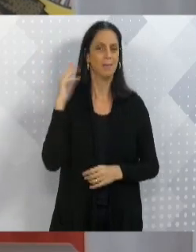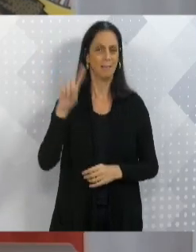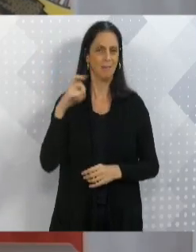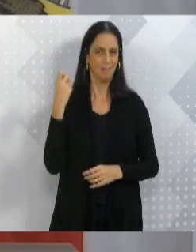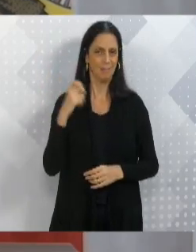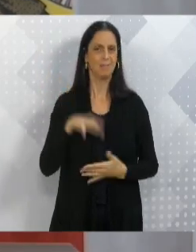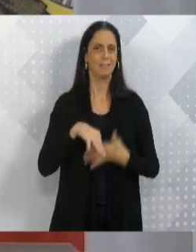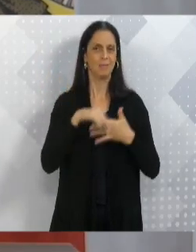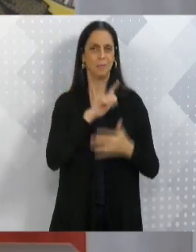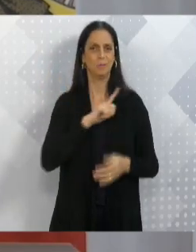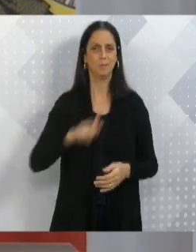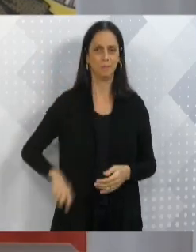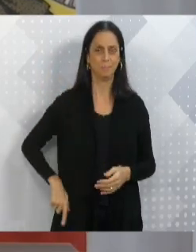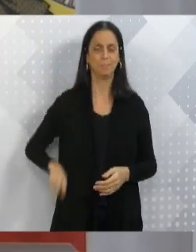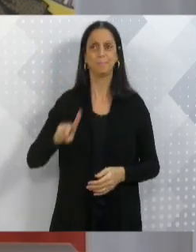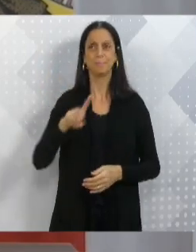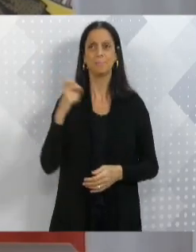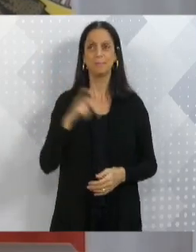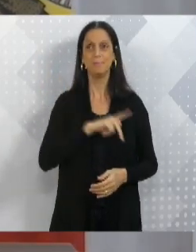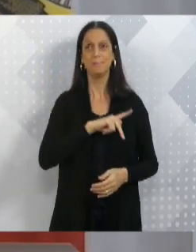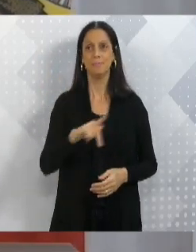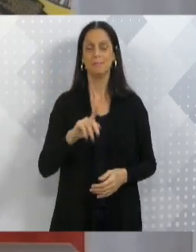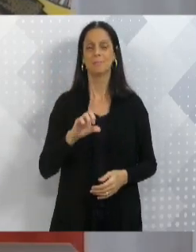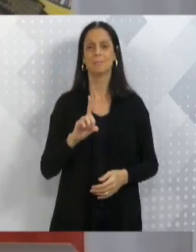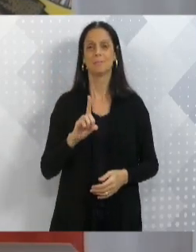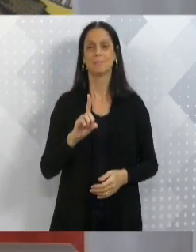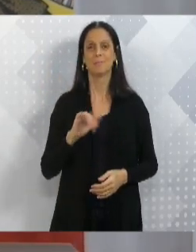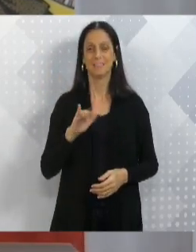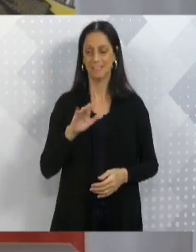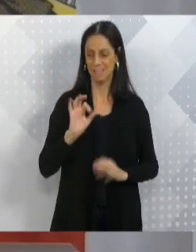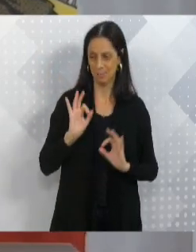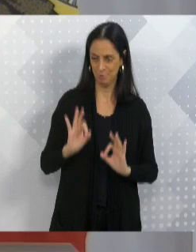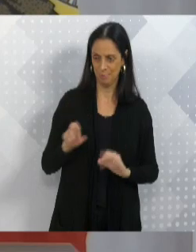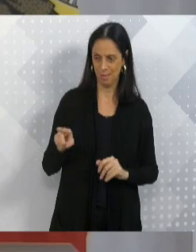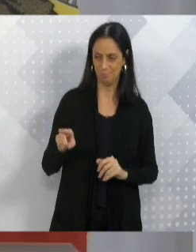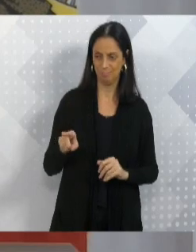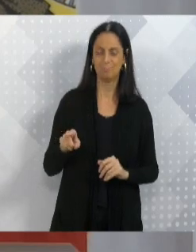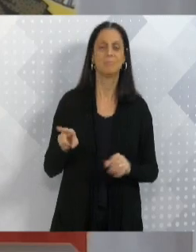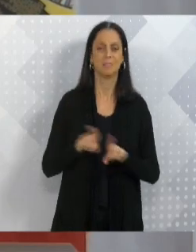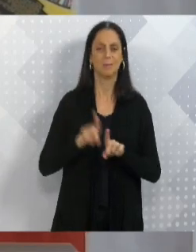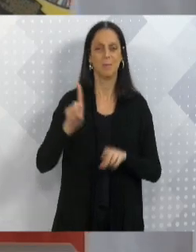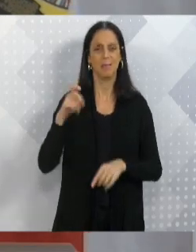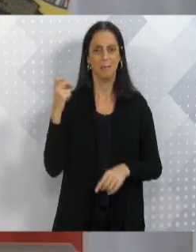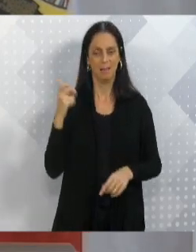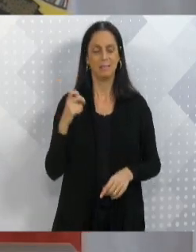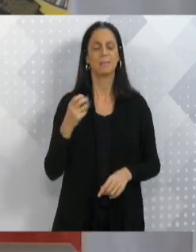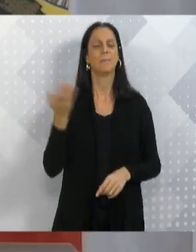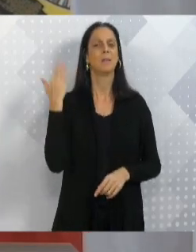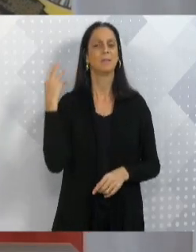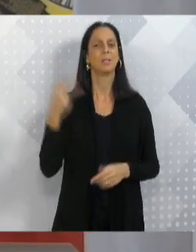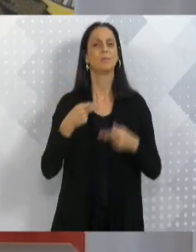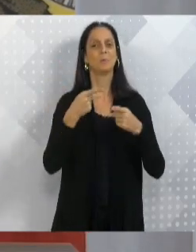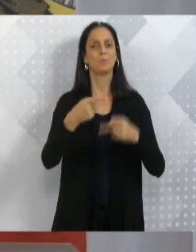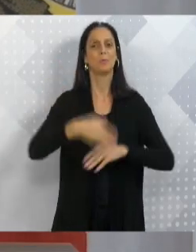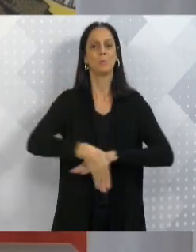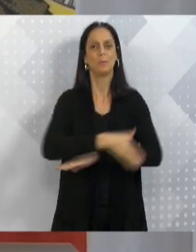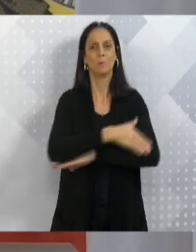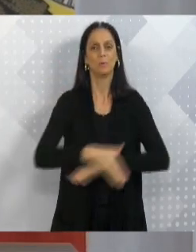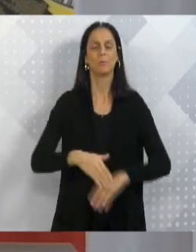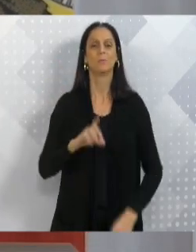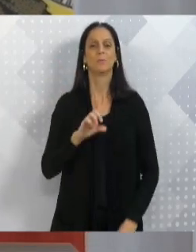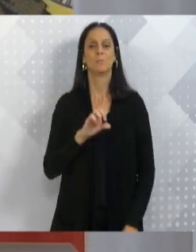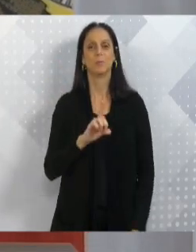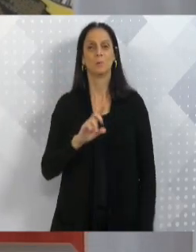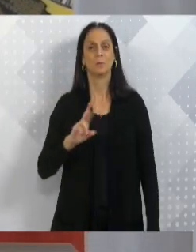né, do ex-prefeito Destenelli de Lima, se não me foge a memória, né, o senhor esteve na rua Doutor Fritz Miller, quando